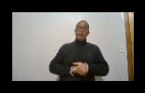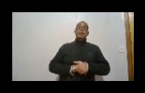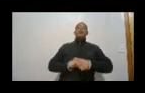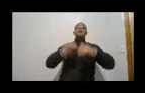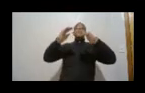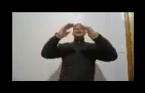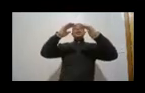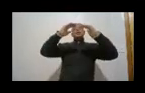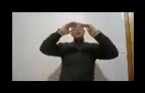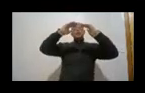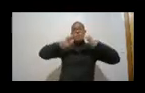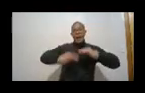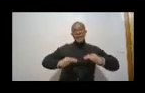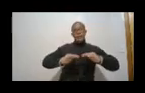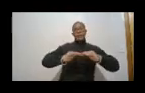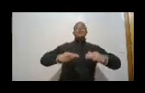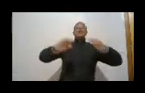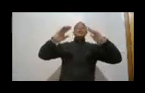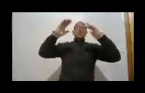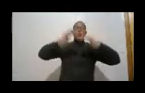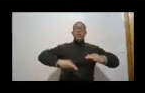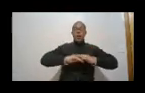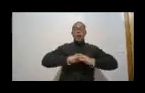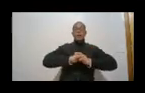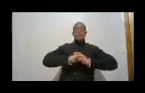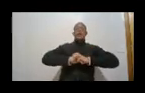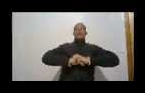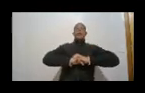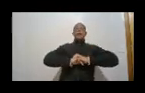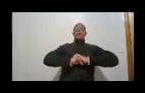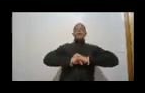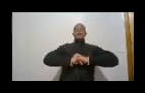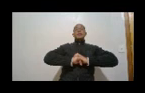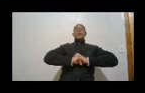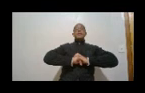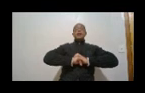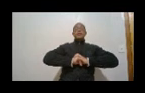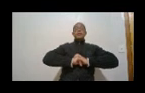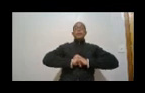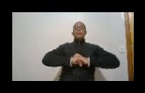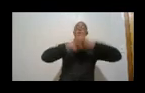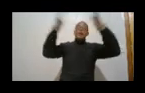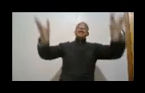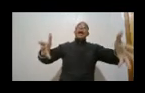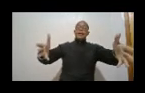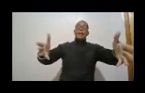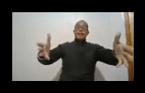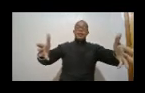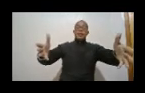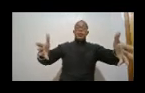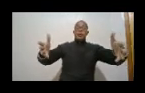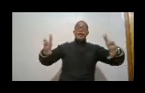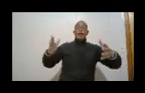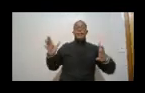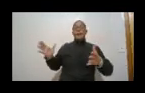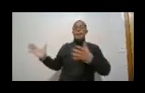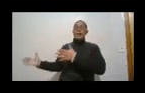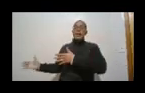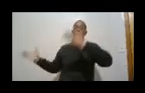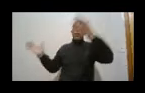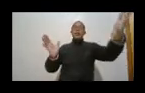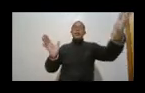competitiva. Se eu der uma dose muito baixa, se eu der uma subdose, o que é que vai acontecer? Ela não vai conseguir bloquear aquele receptor.